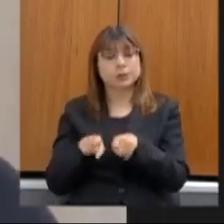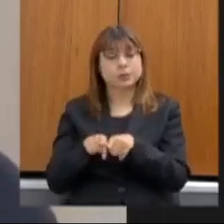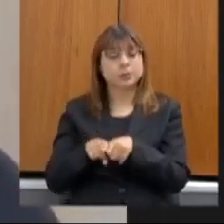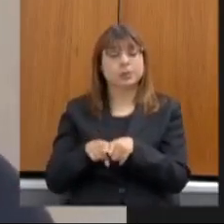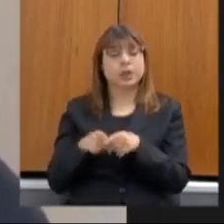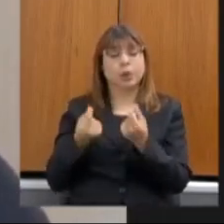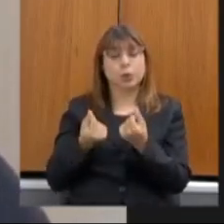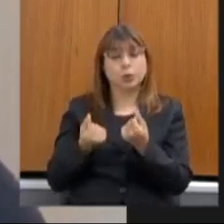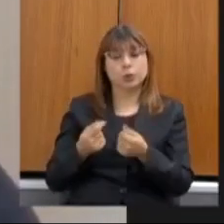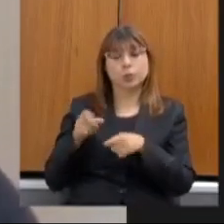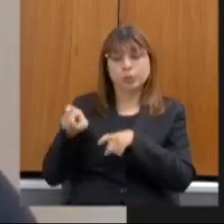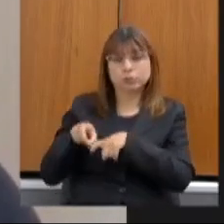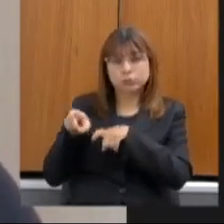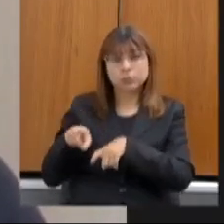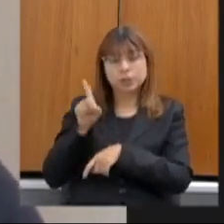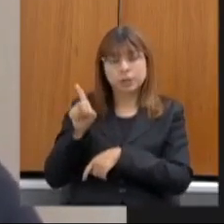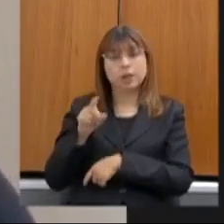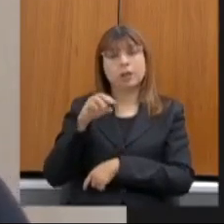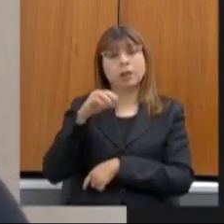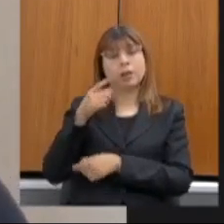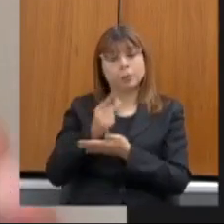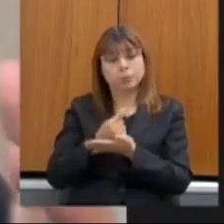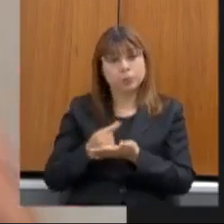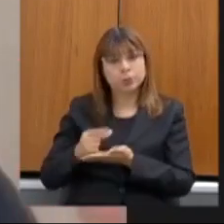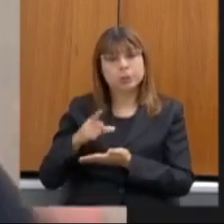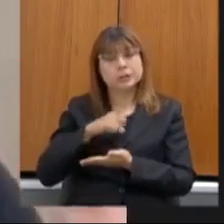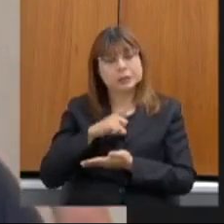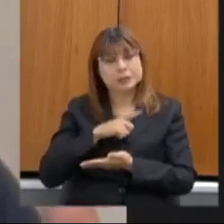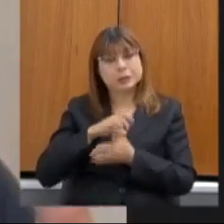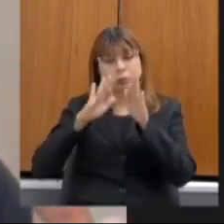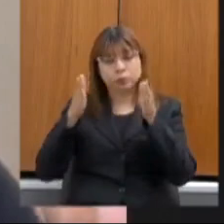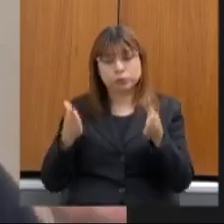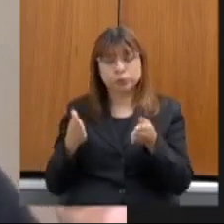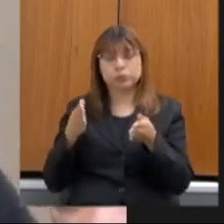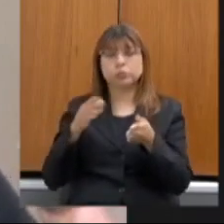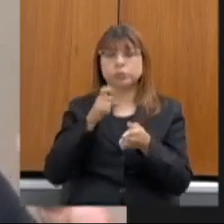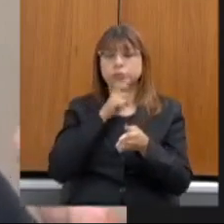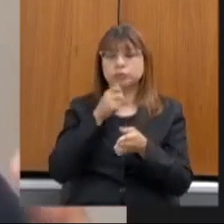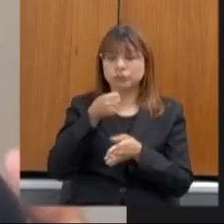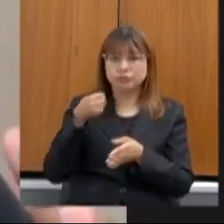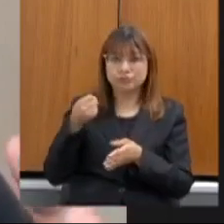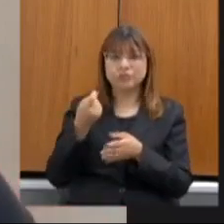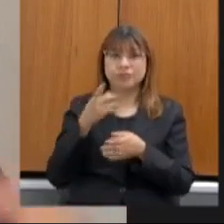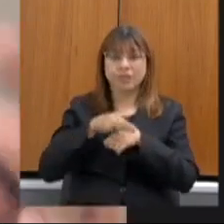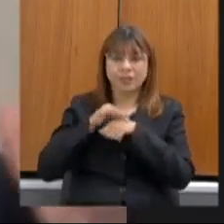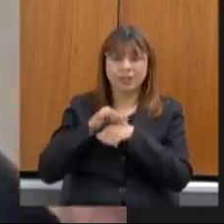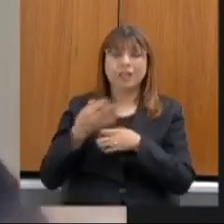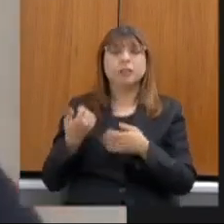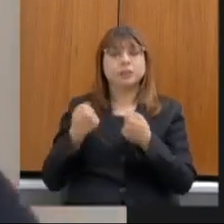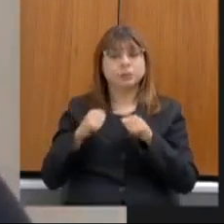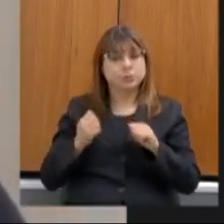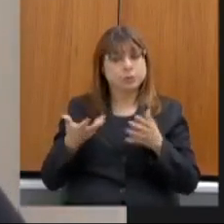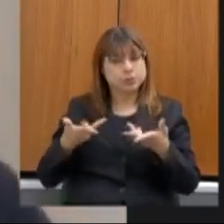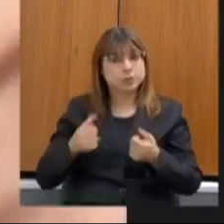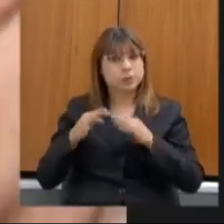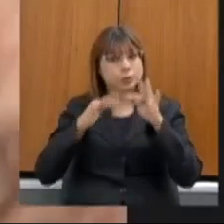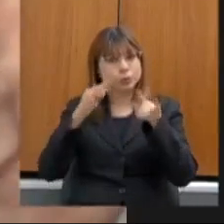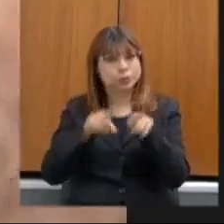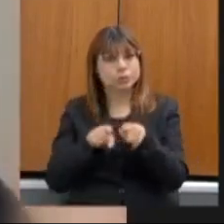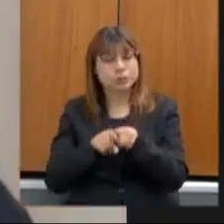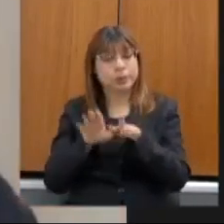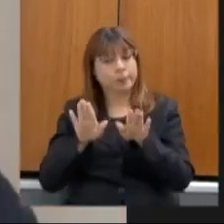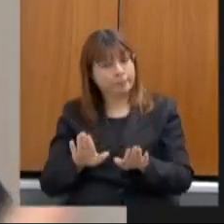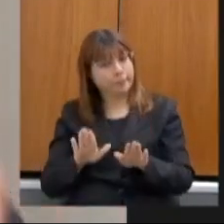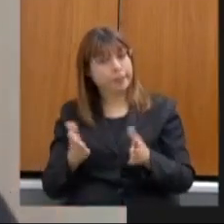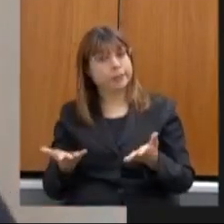pecuária lá do Mucuri e que nós temos frigoríficos que precisam ser modernizadas também mas